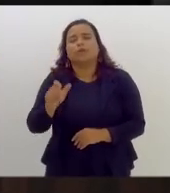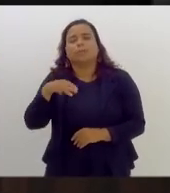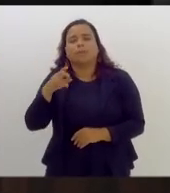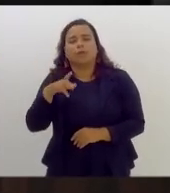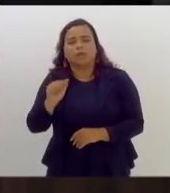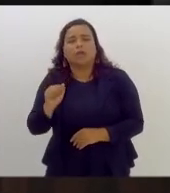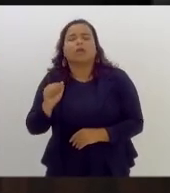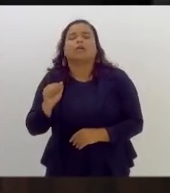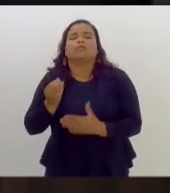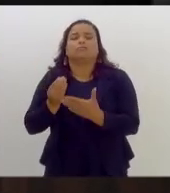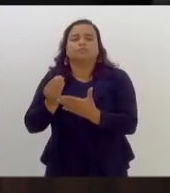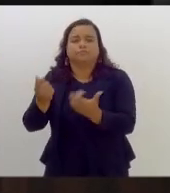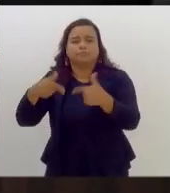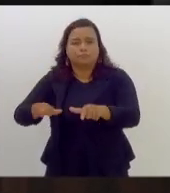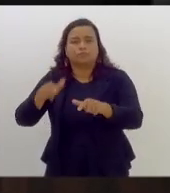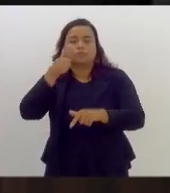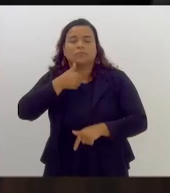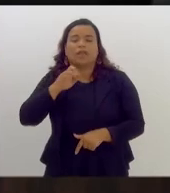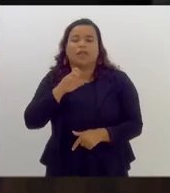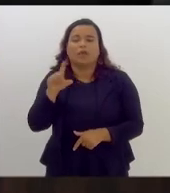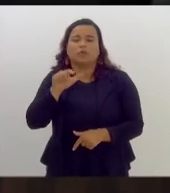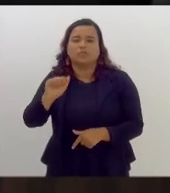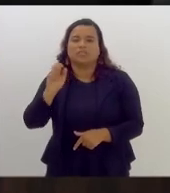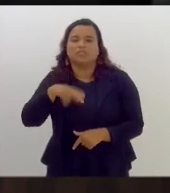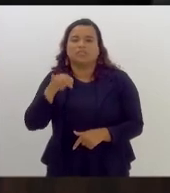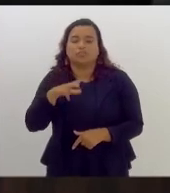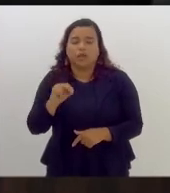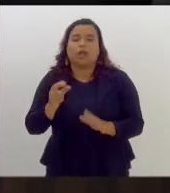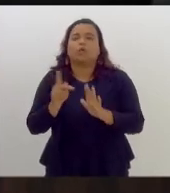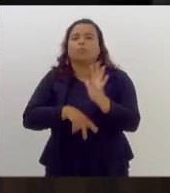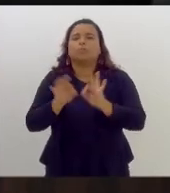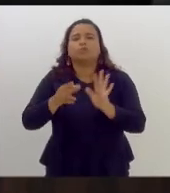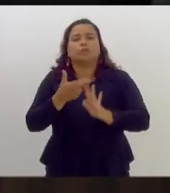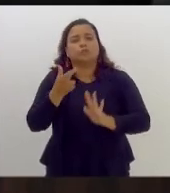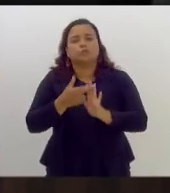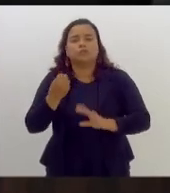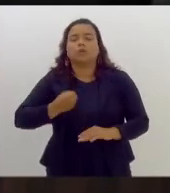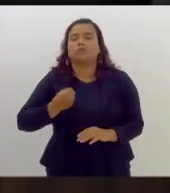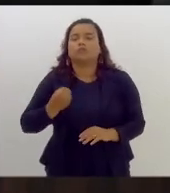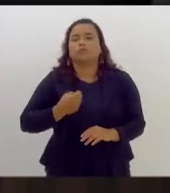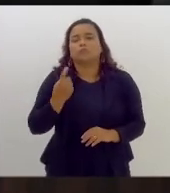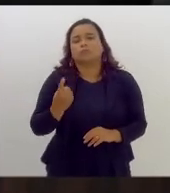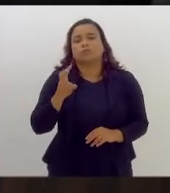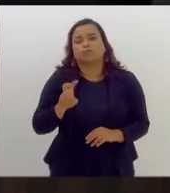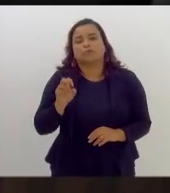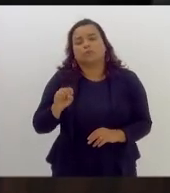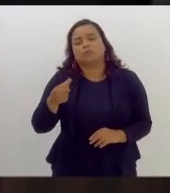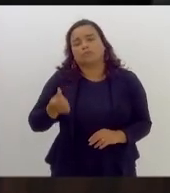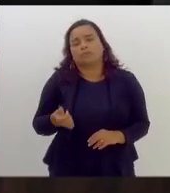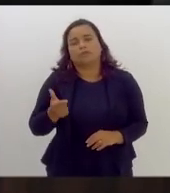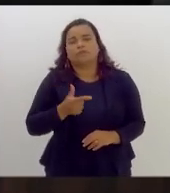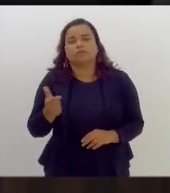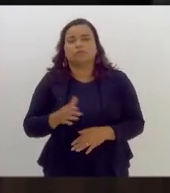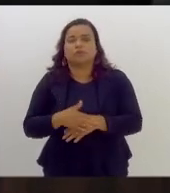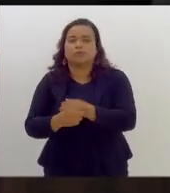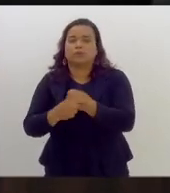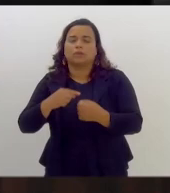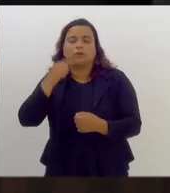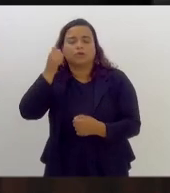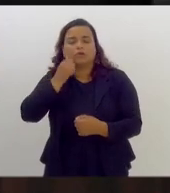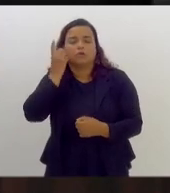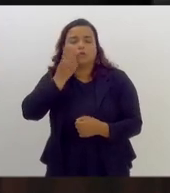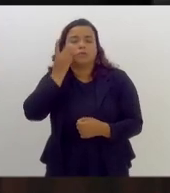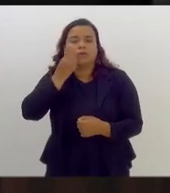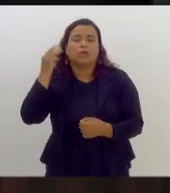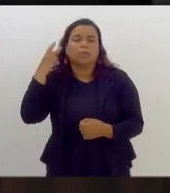diploma Poucins a Elza Santiago. Projeto de resolução número 1586 de 22, de autoria da deputada Mônica Francisco,